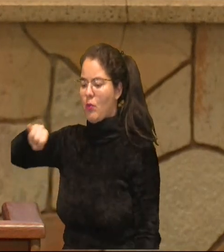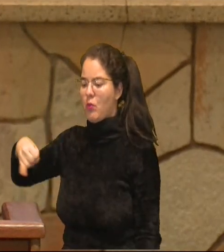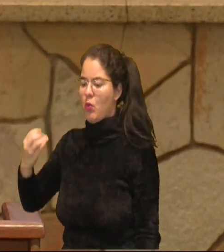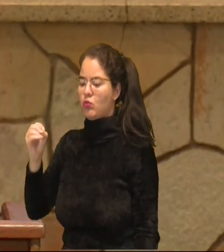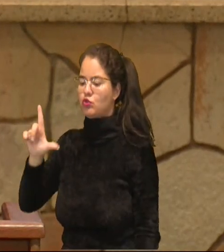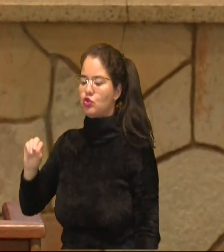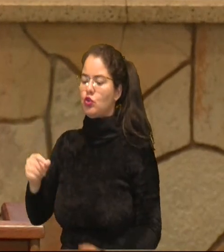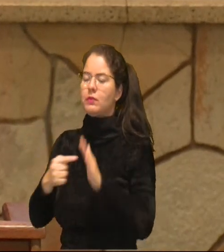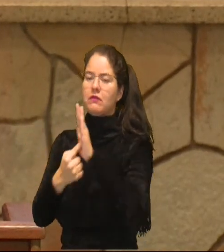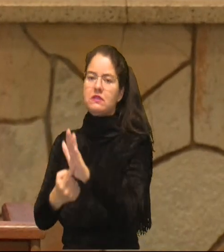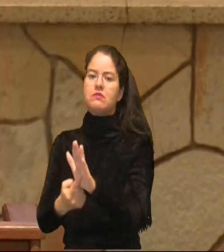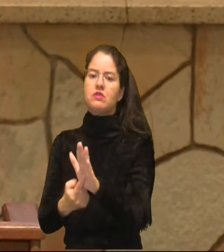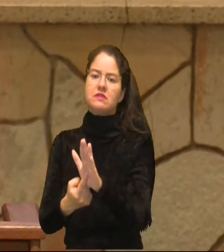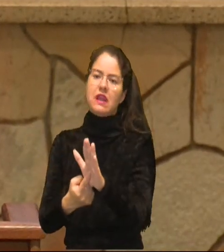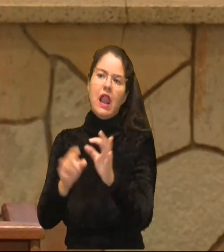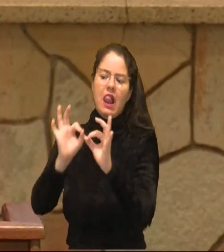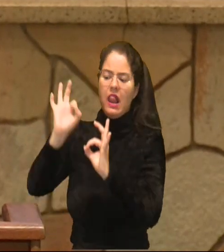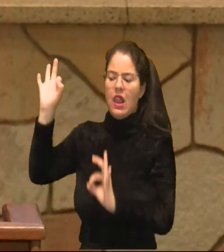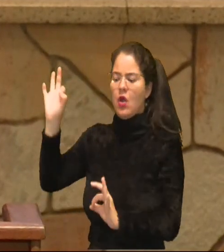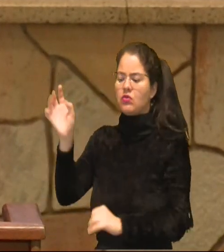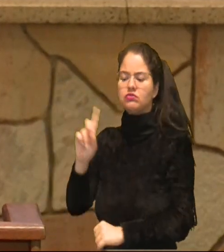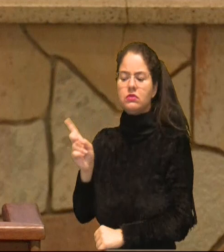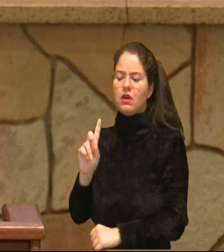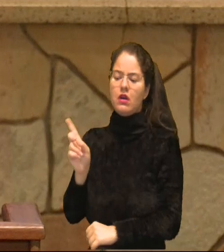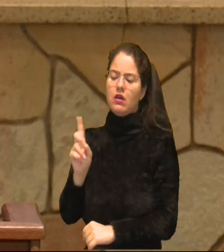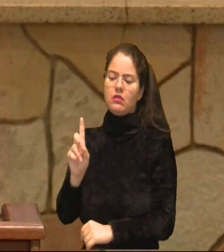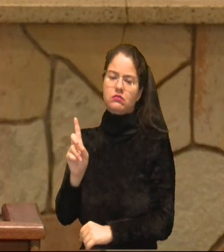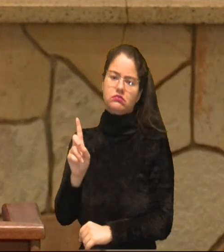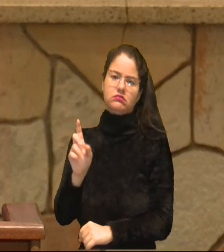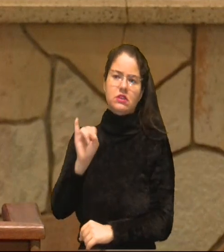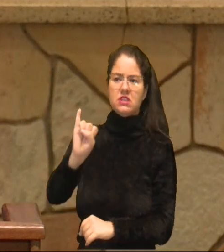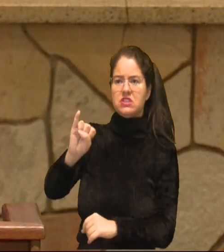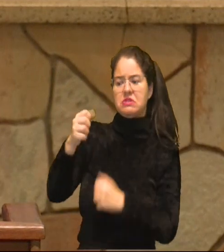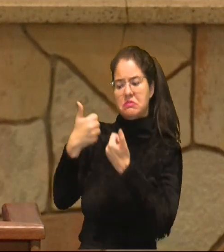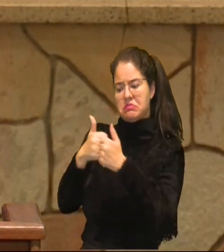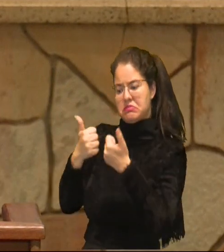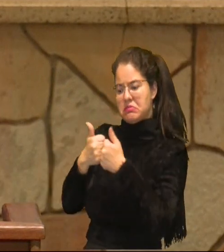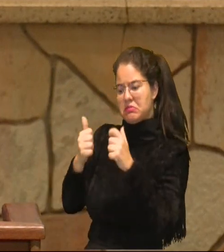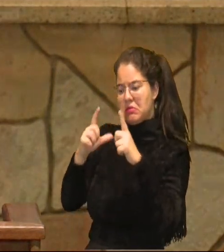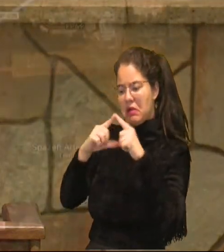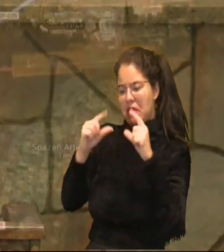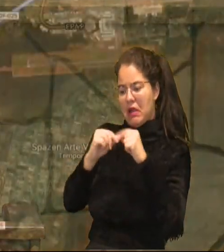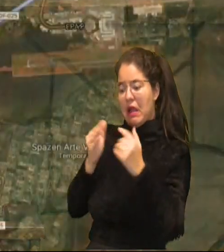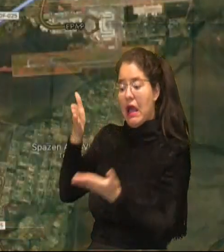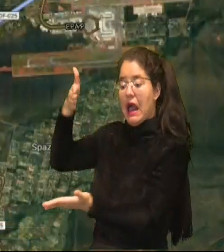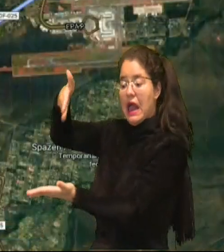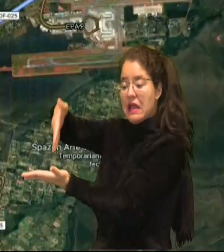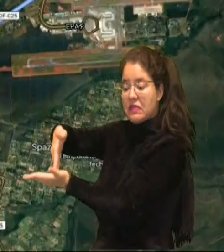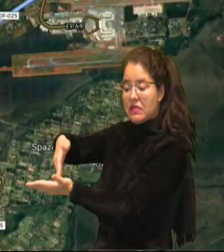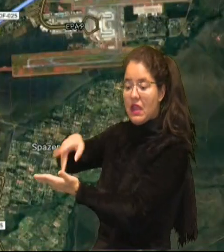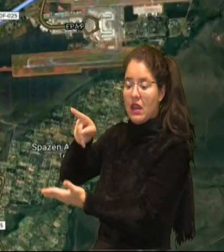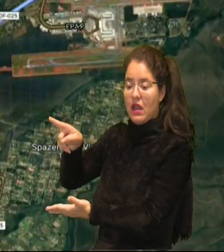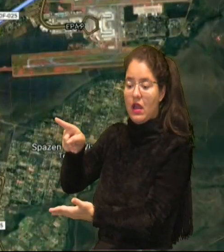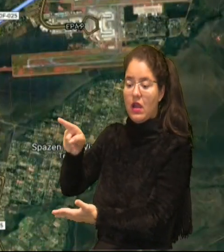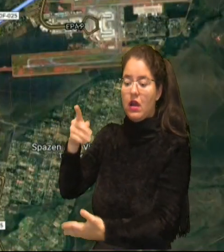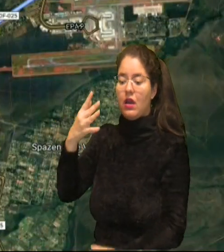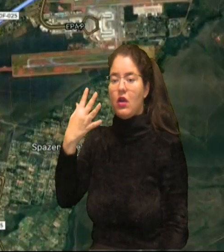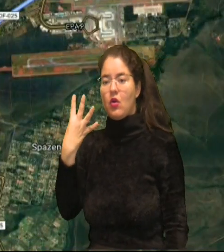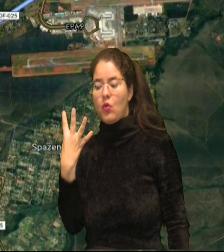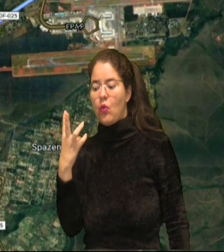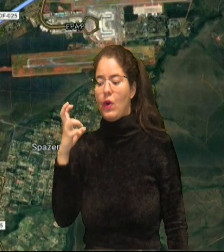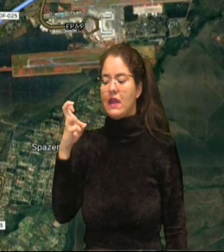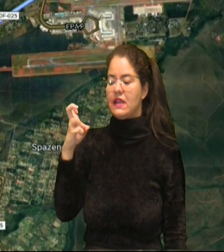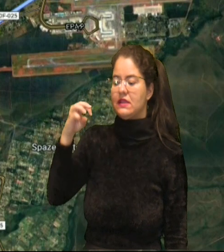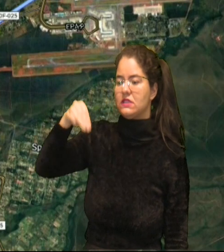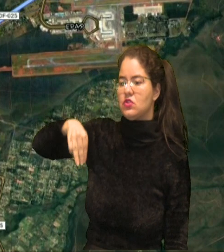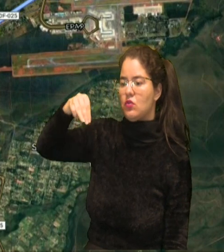ideia, né, que não estamos tão distantes assim, indo de veículo aqui do plano até o Monjolo, apenas 45